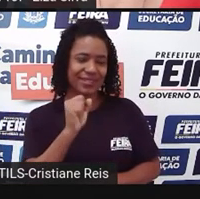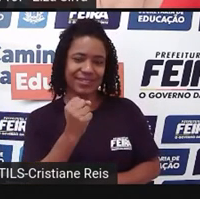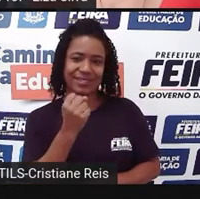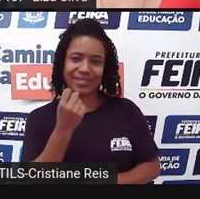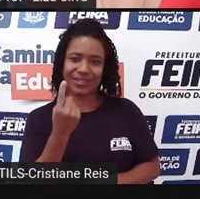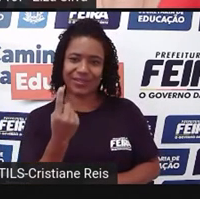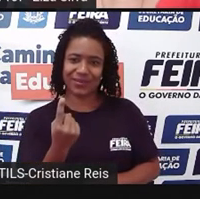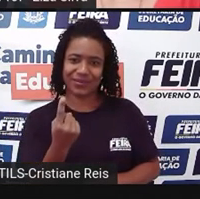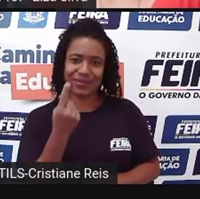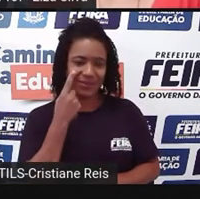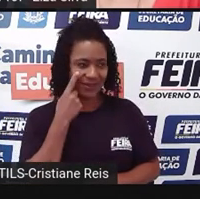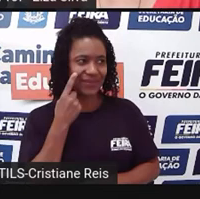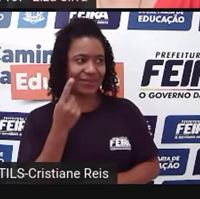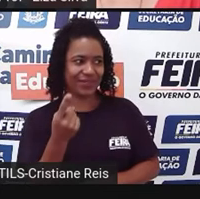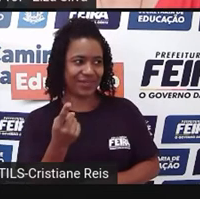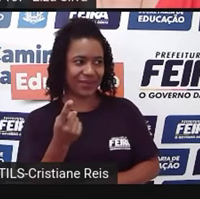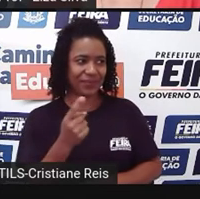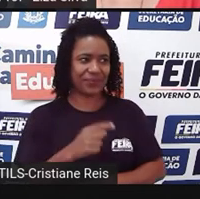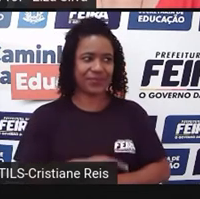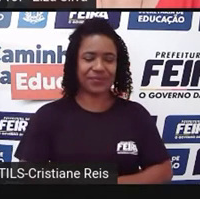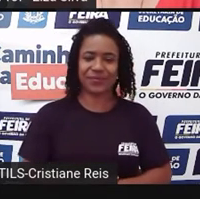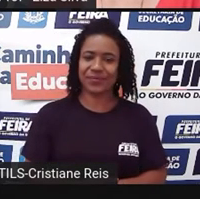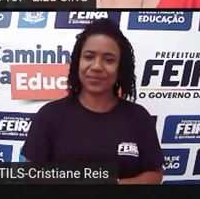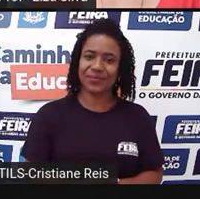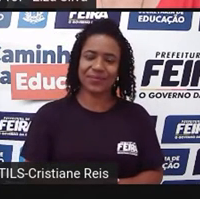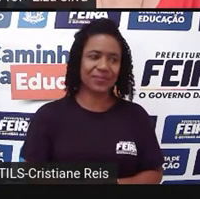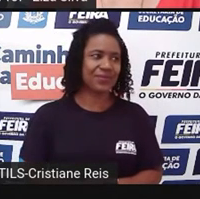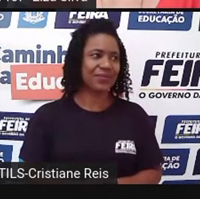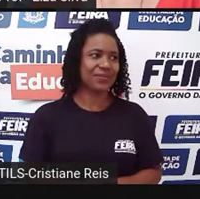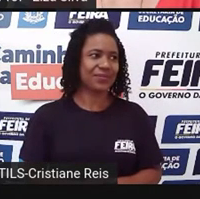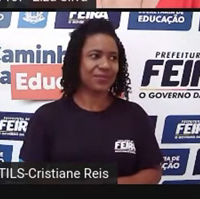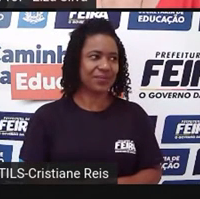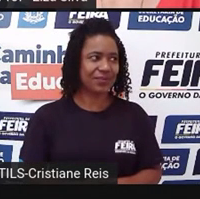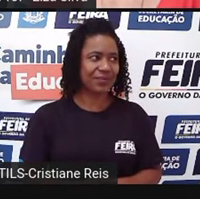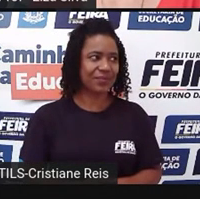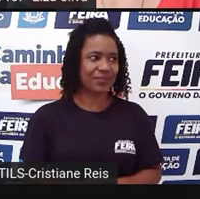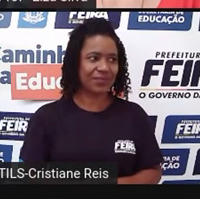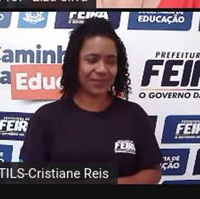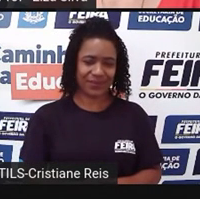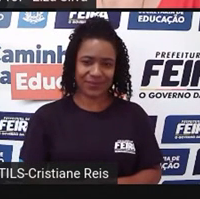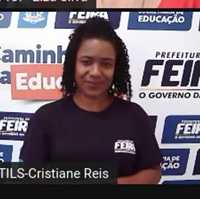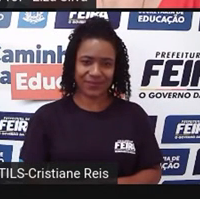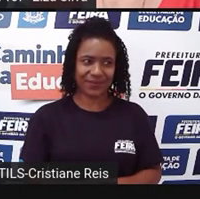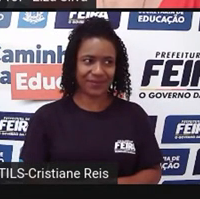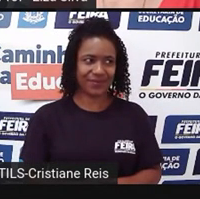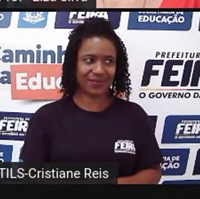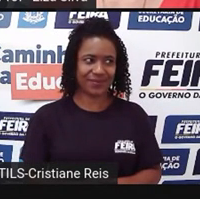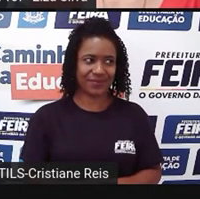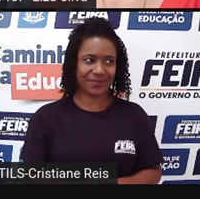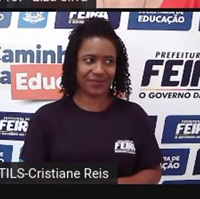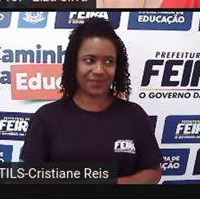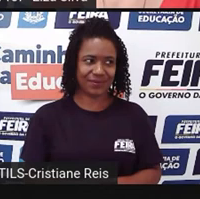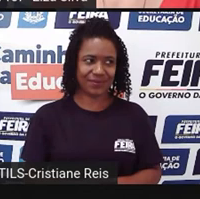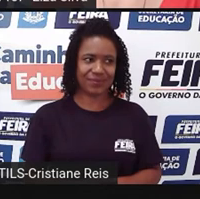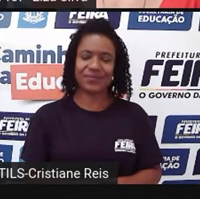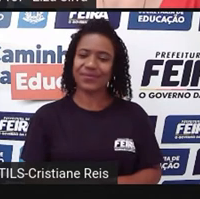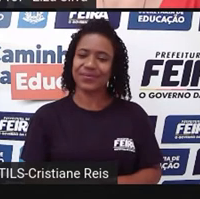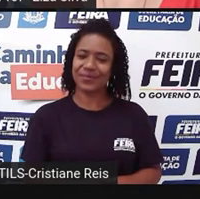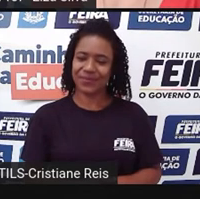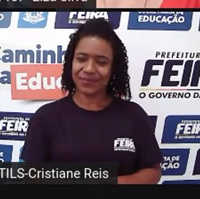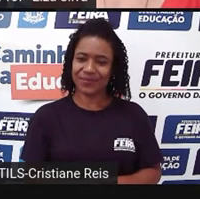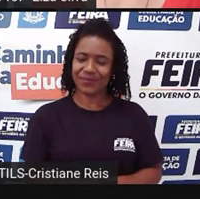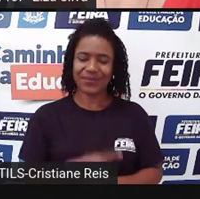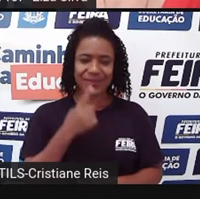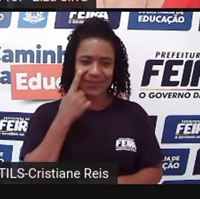encontrar her cellphone máquina rota para Campos luta Arame of